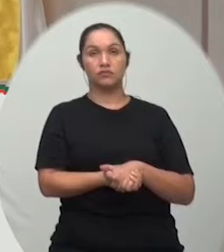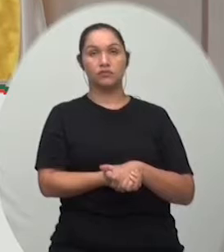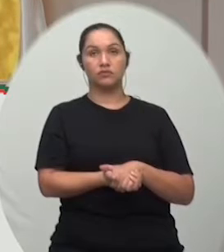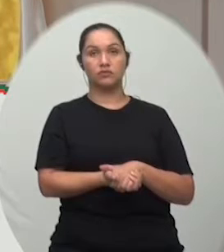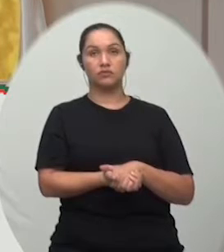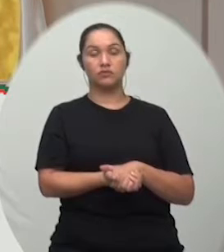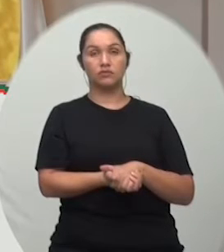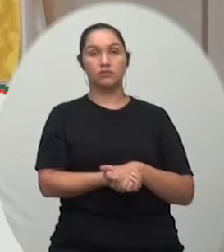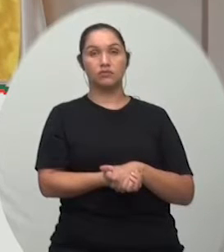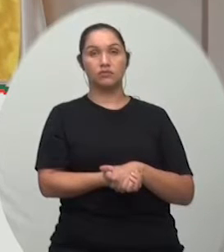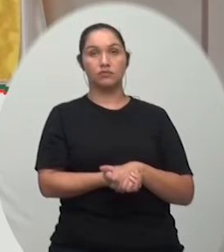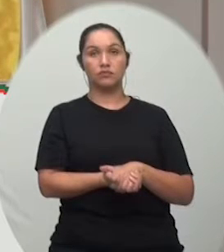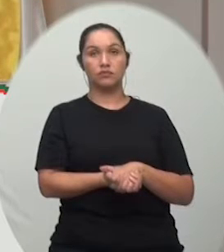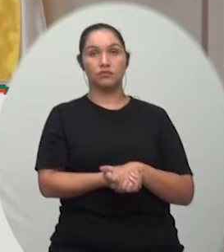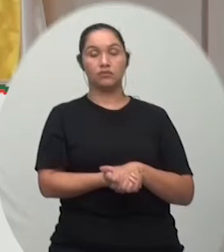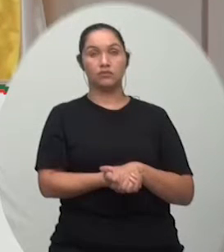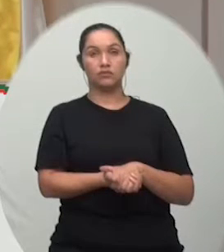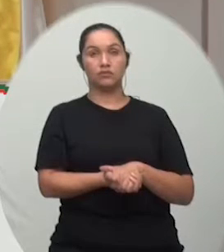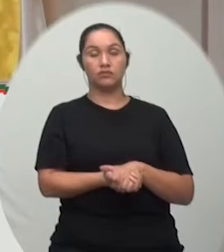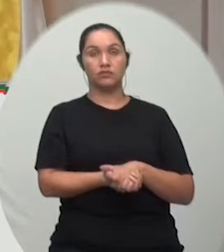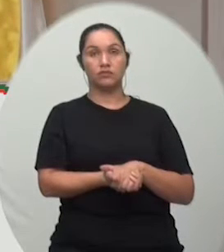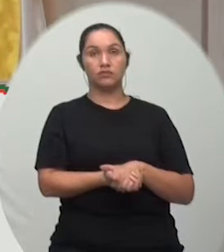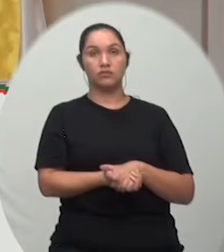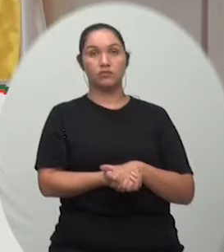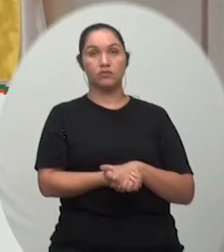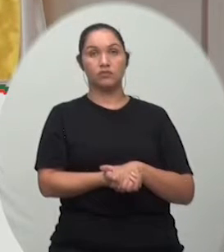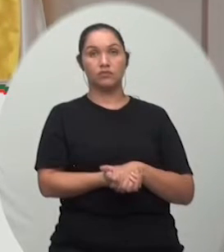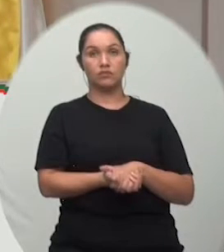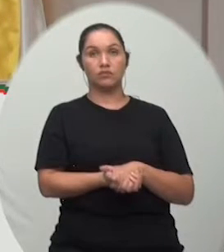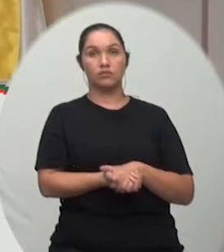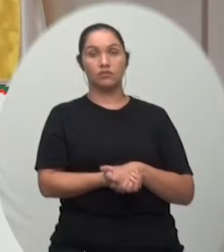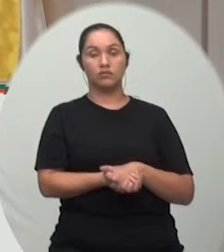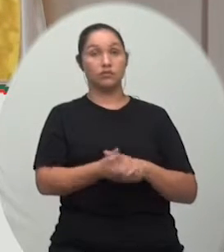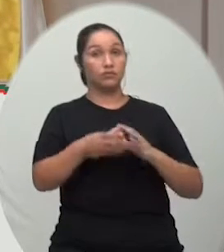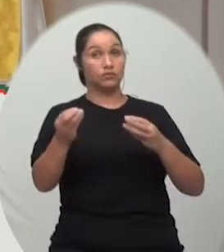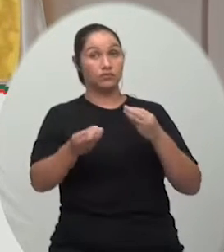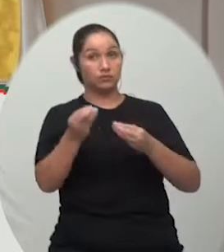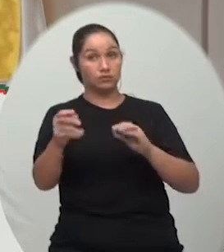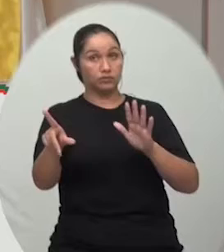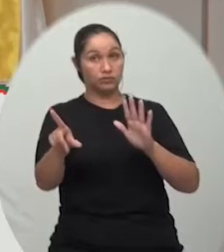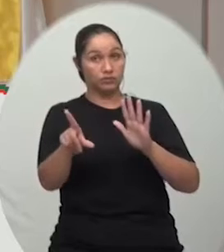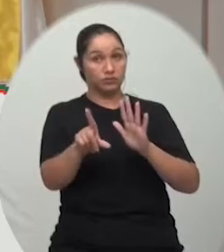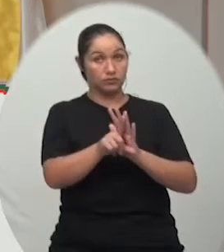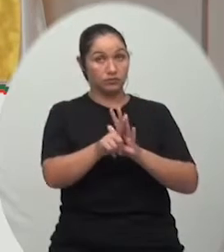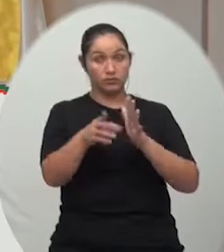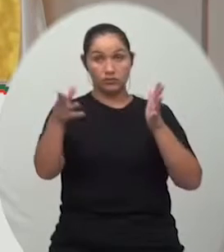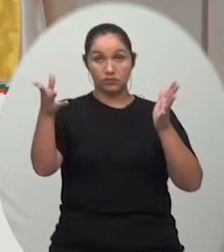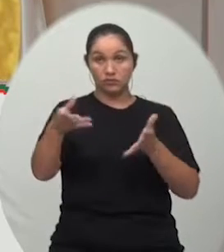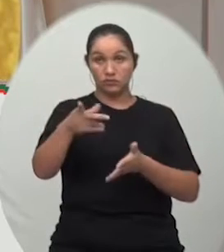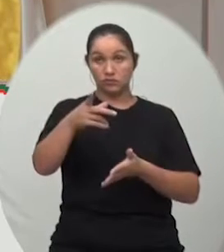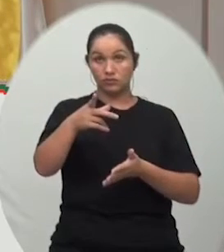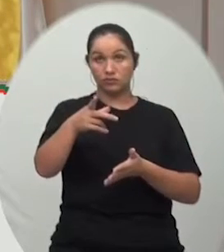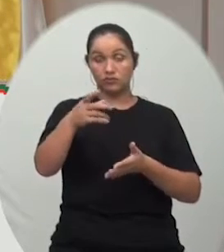esse complemento na sua renda, da maneira que a lei está posta hoje,